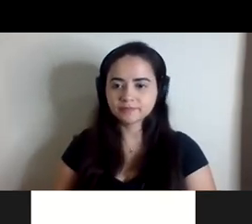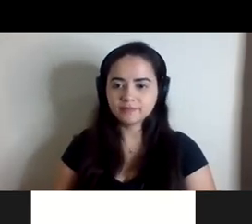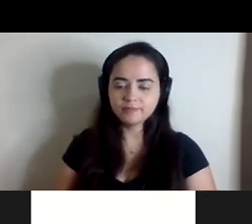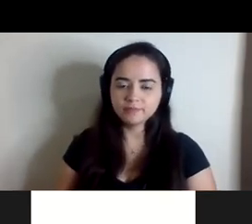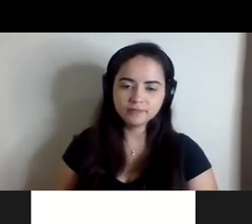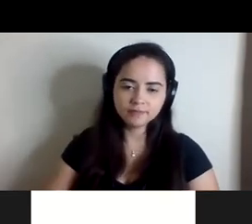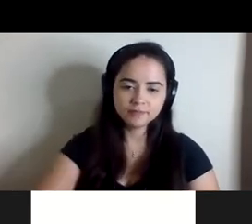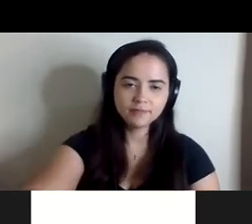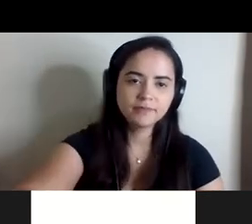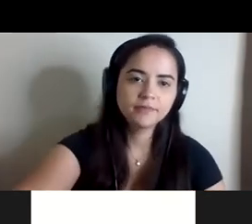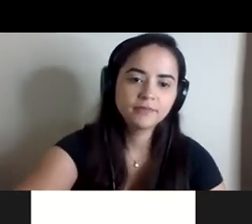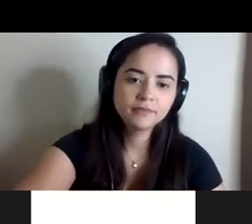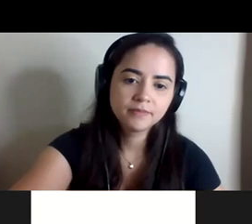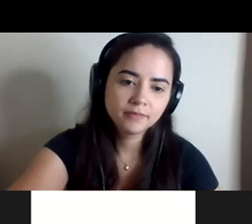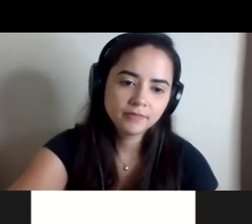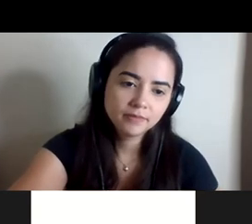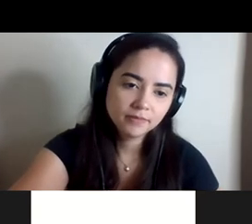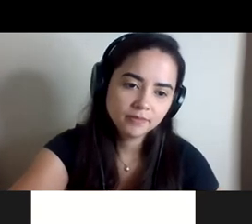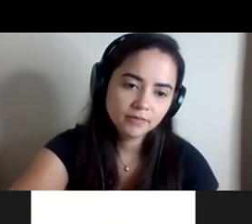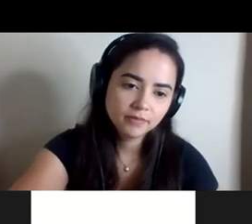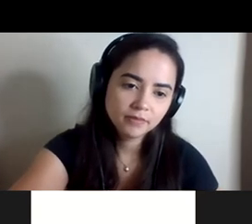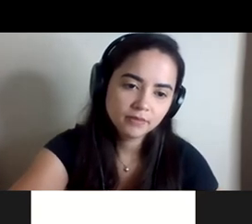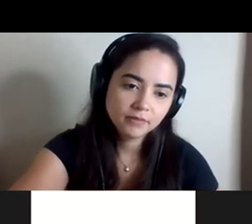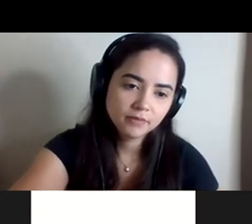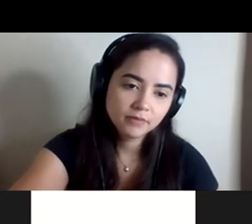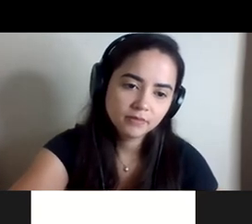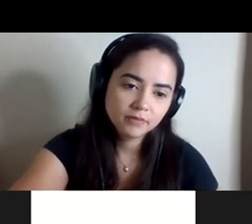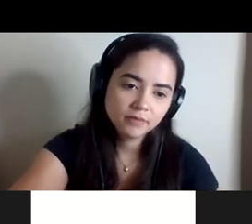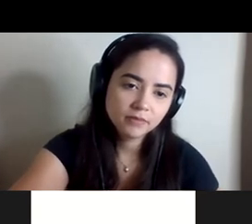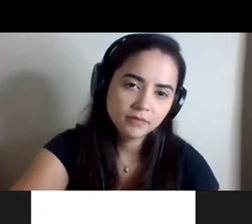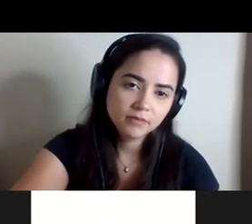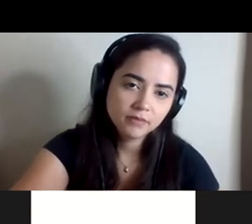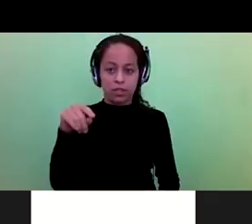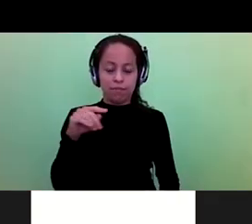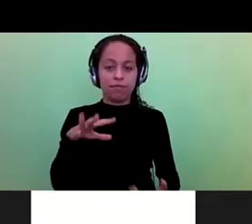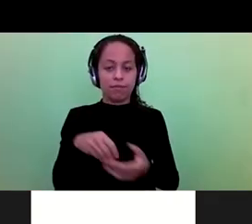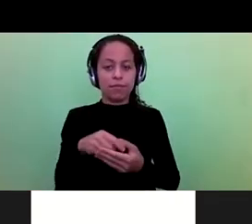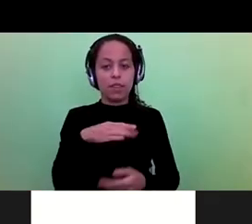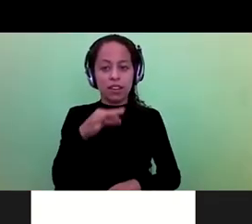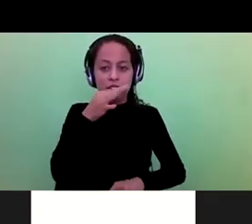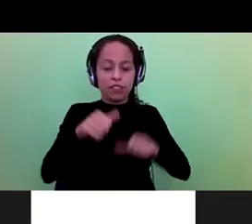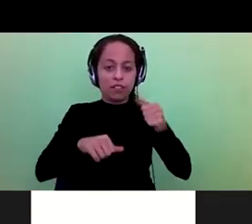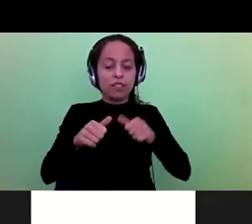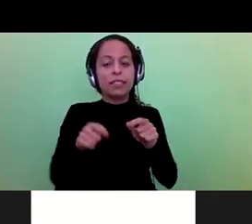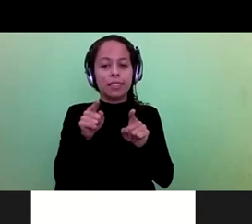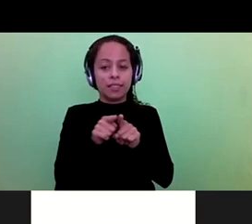Trabalhar com as teorias, né, críticas e